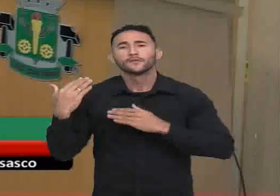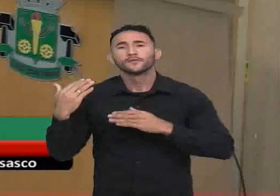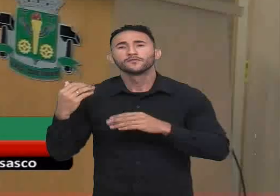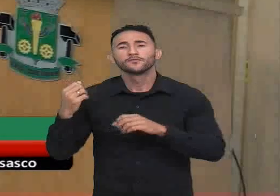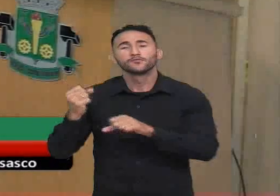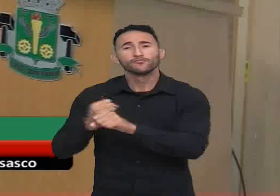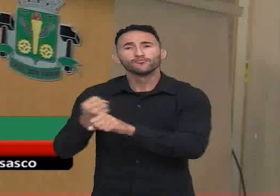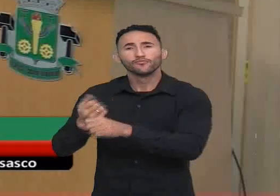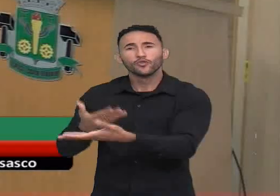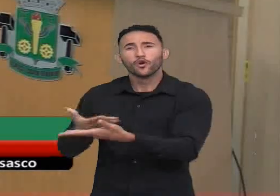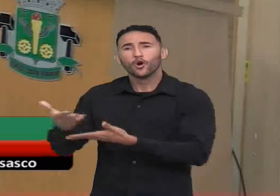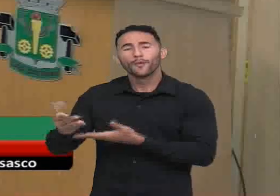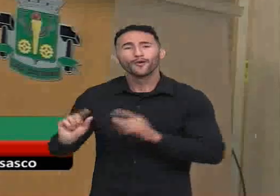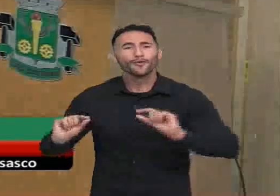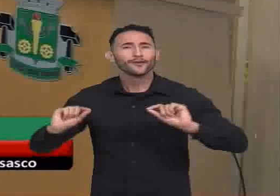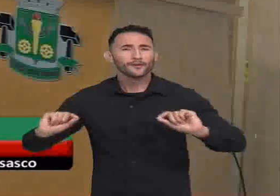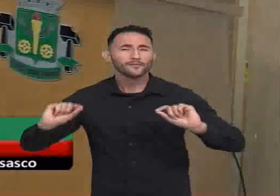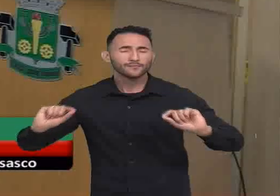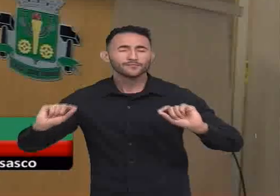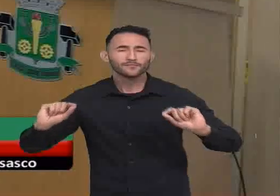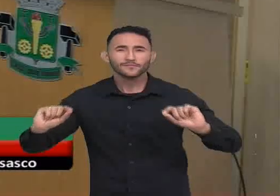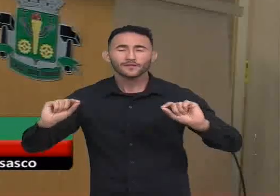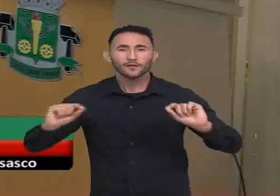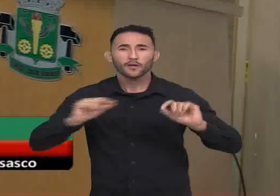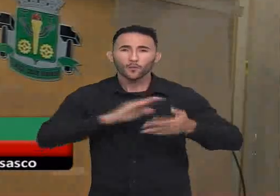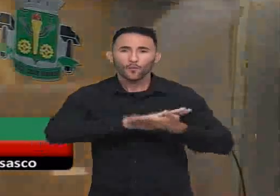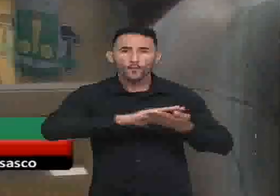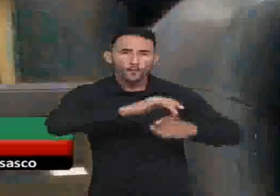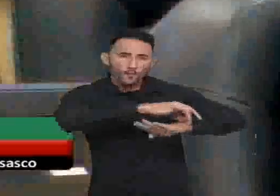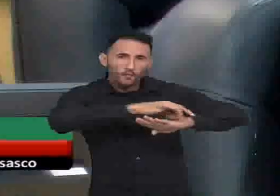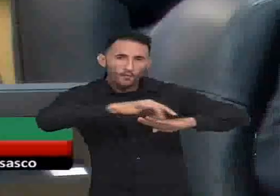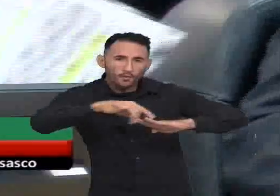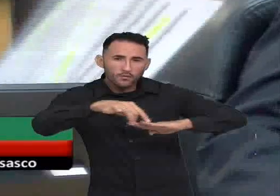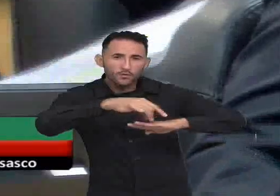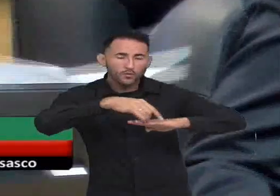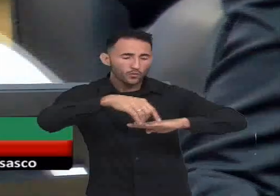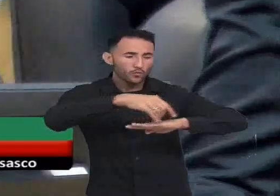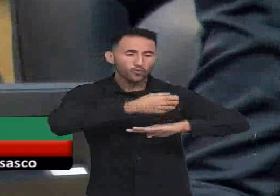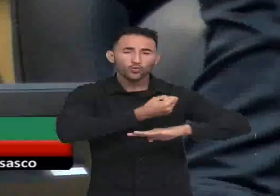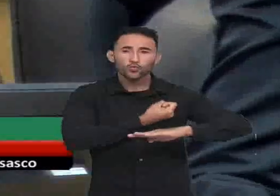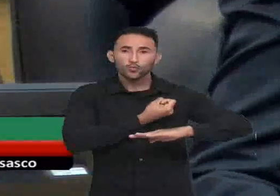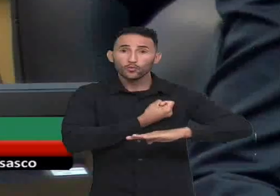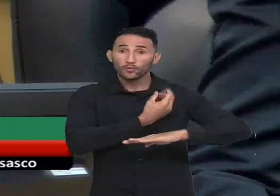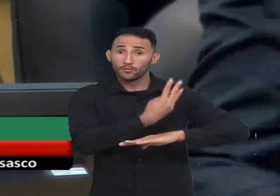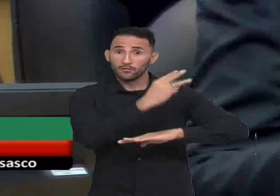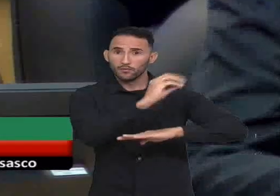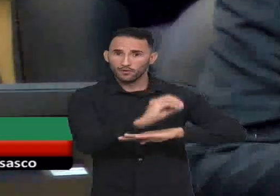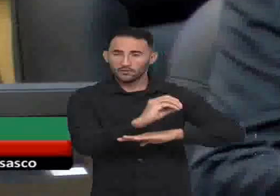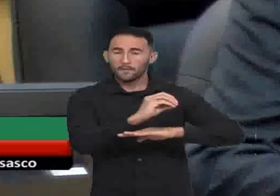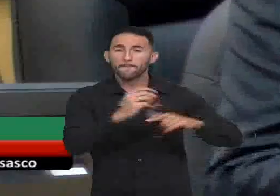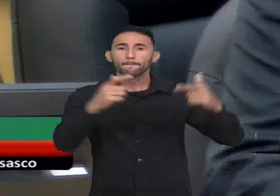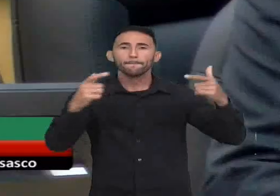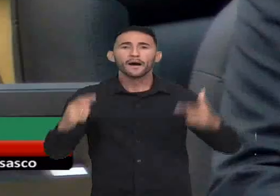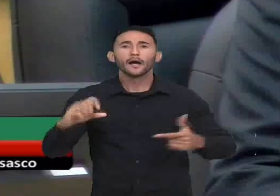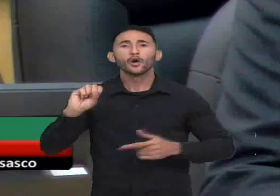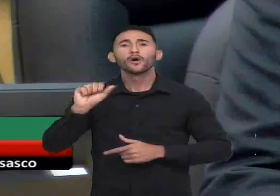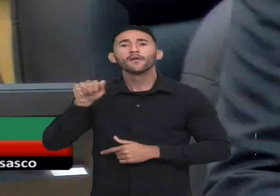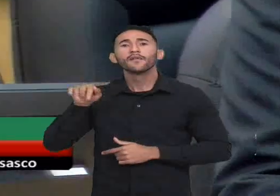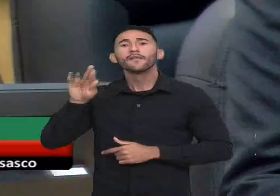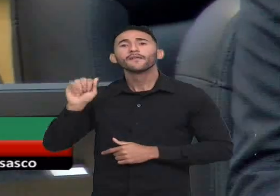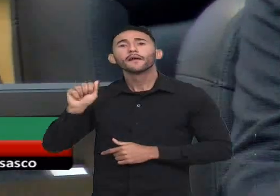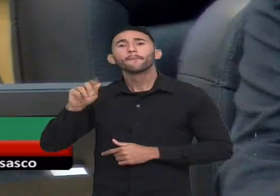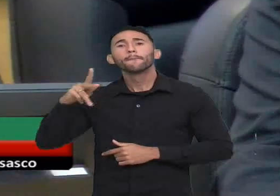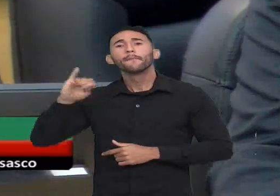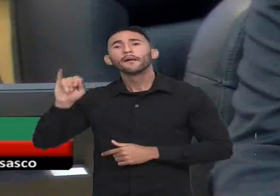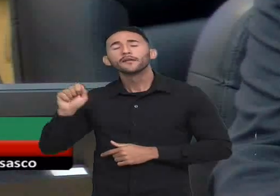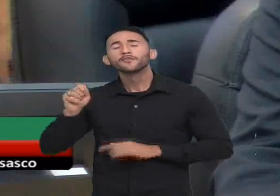de serviços e obras recapeamento asfáltico da rua Jânio Quadros, número 30, no bairro do Santa Maria.